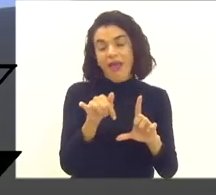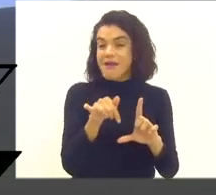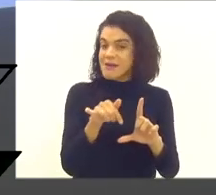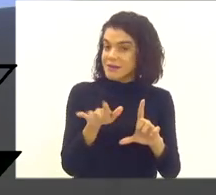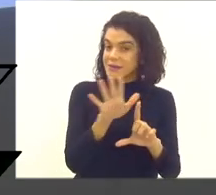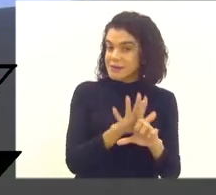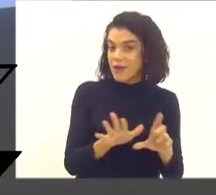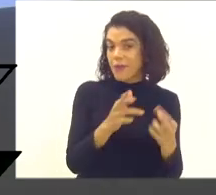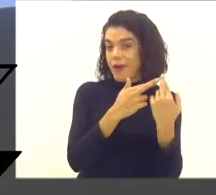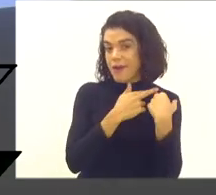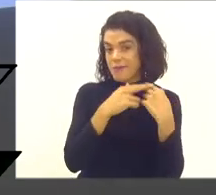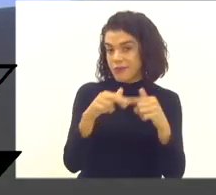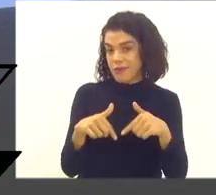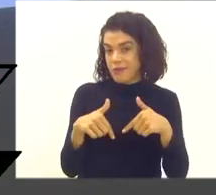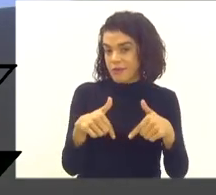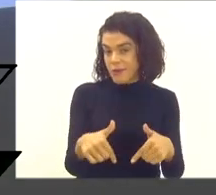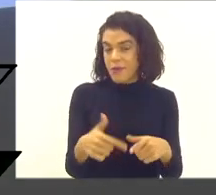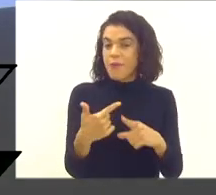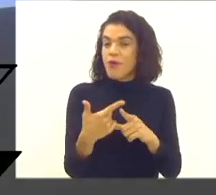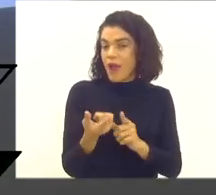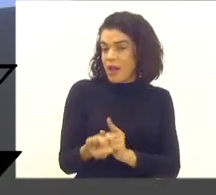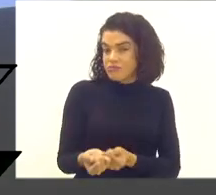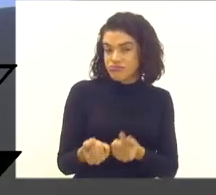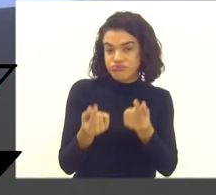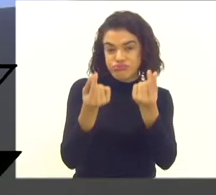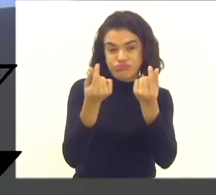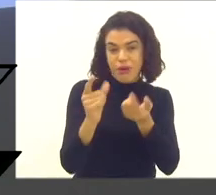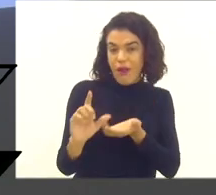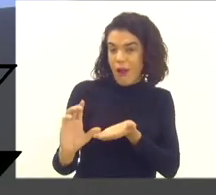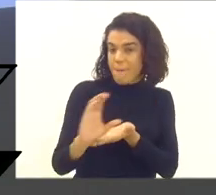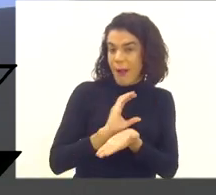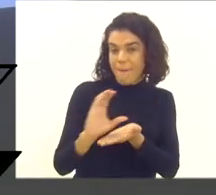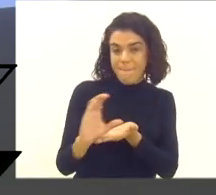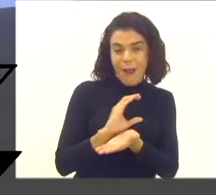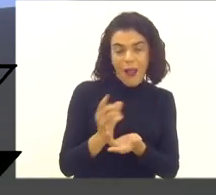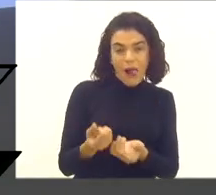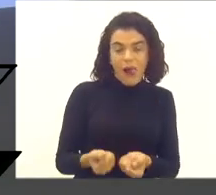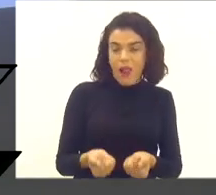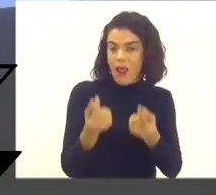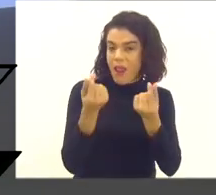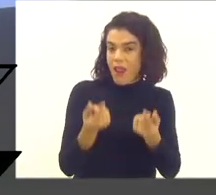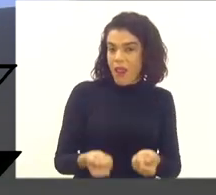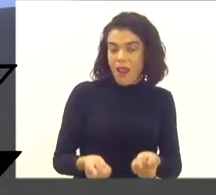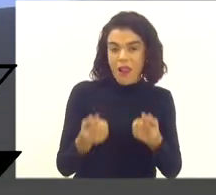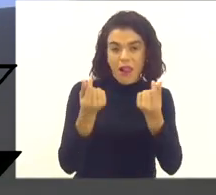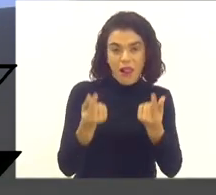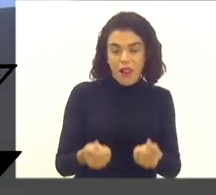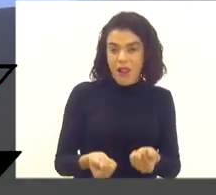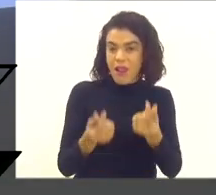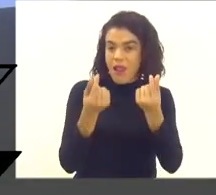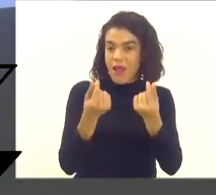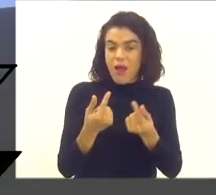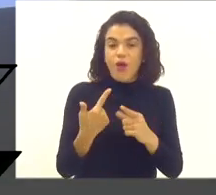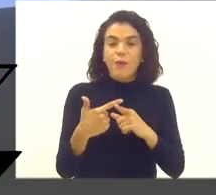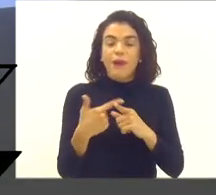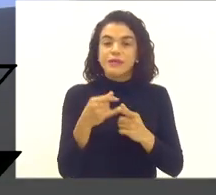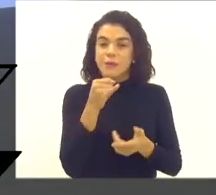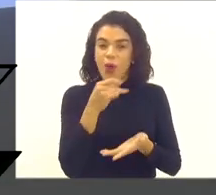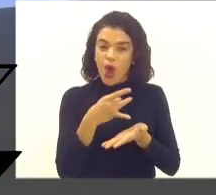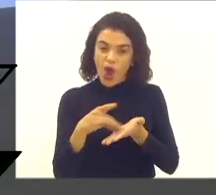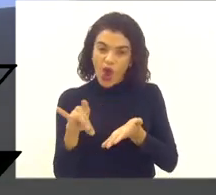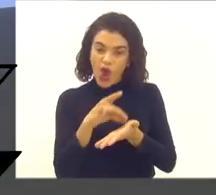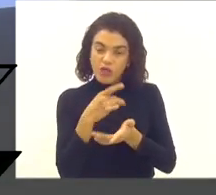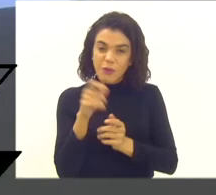também tomem porque elas lucram muito com esse com o discurso de ódio né